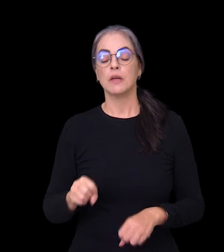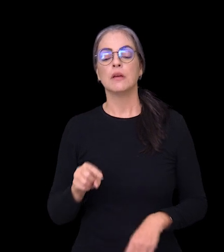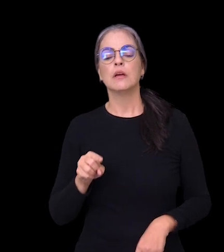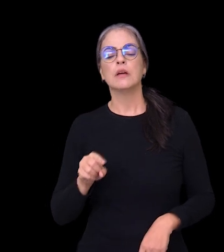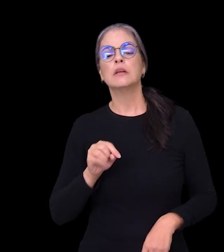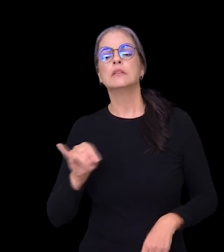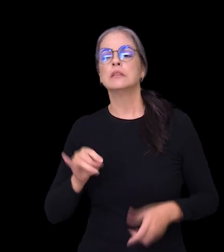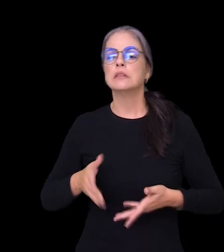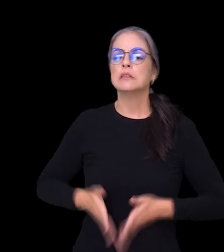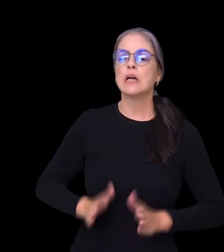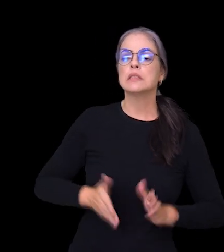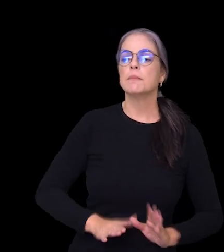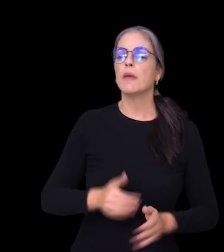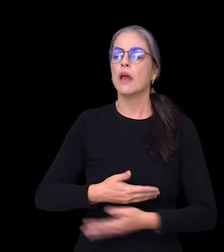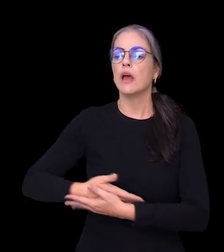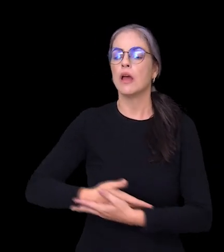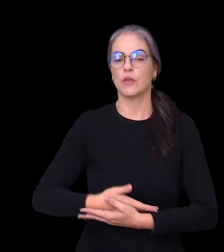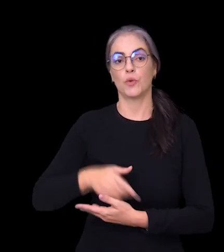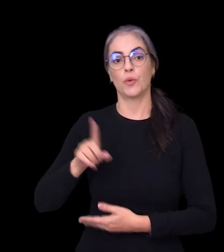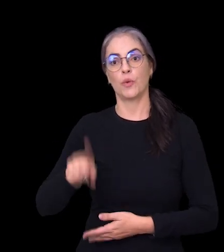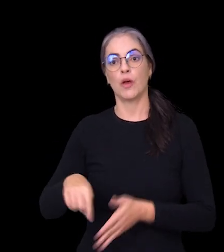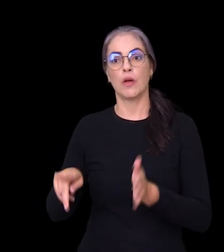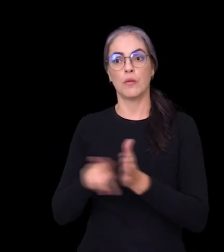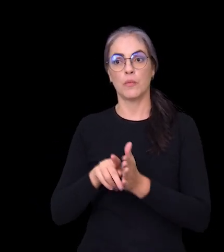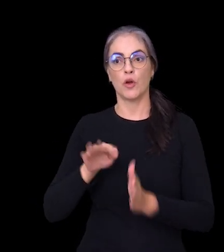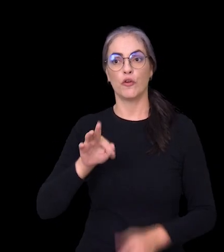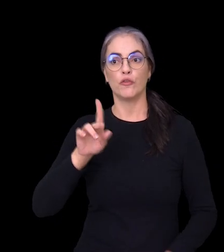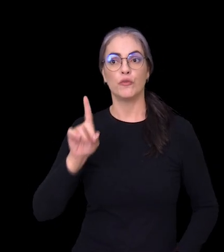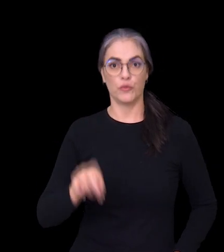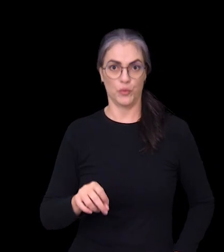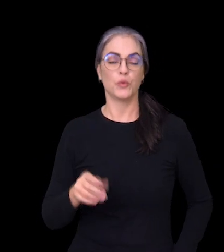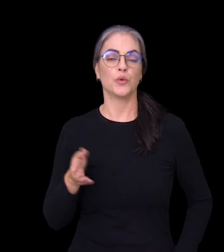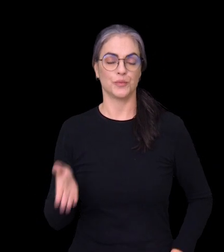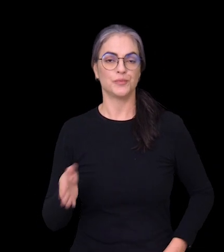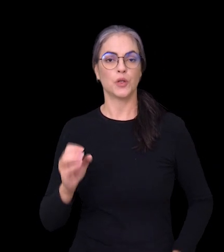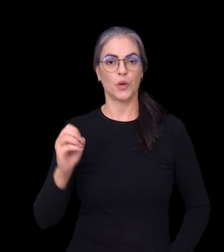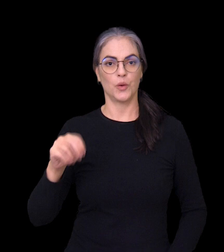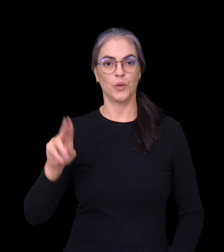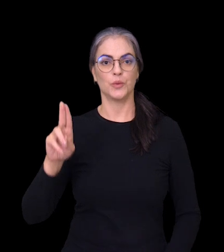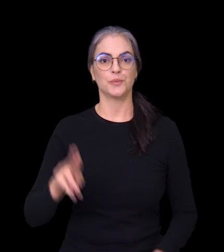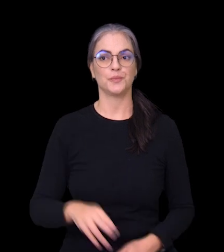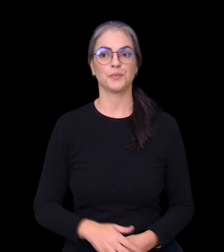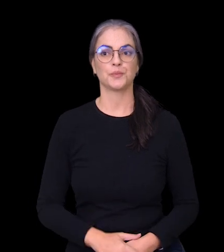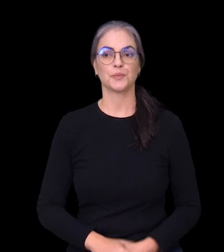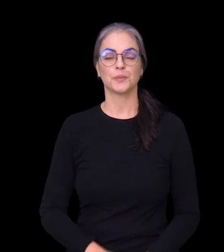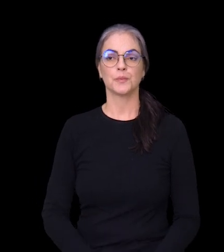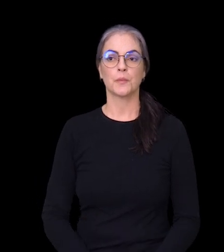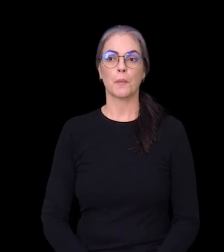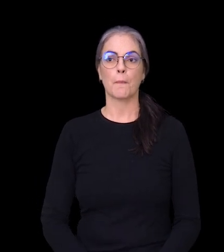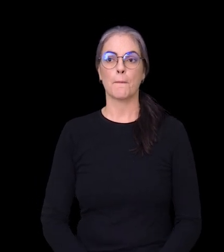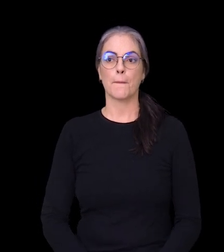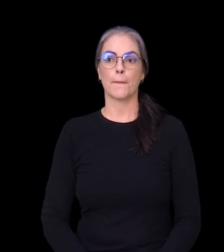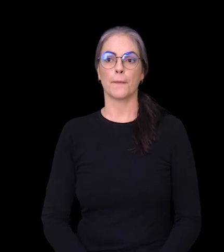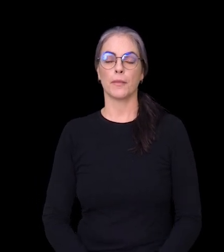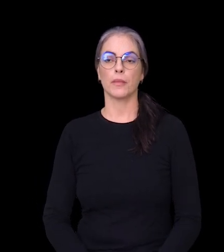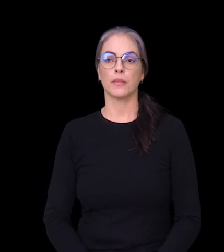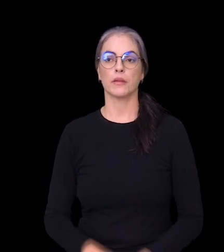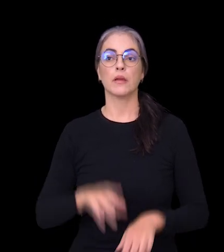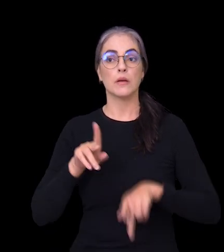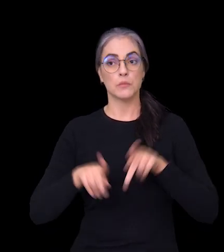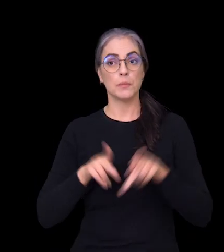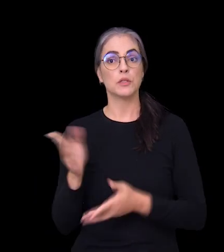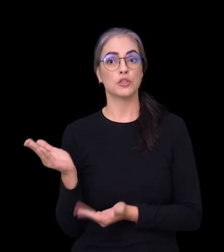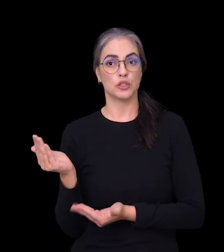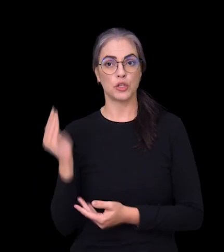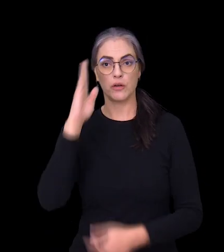foi enviado pelo Fundo da População das Nações Unidas. Dados no telão. Bom, a população jovem brasileira